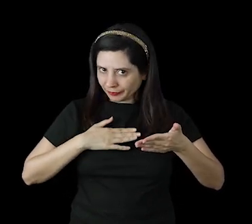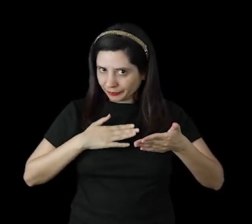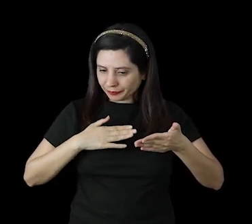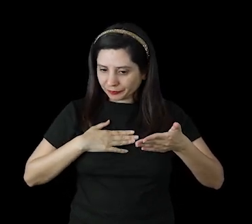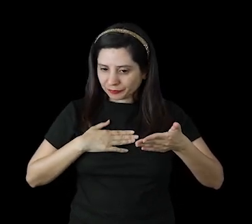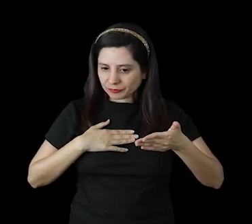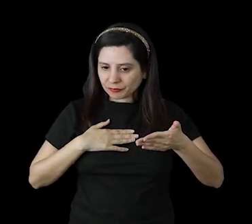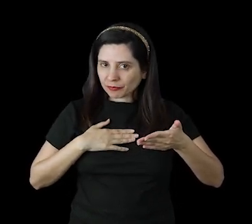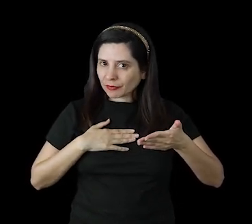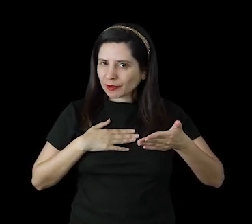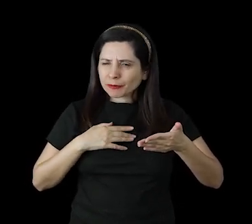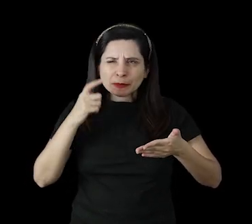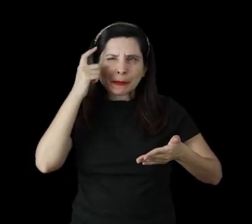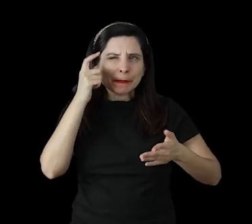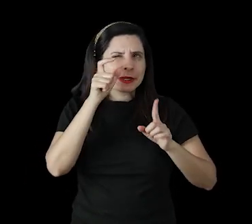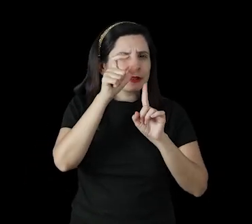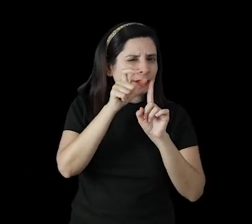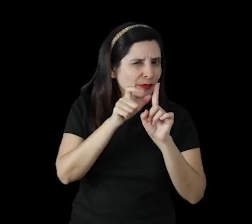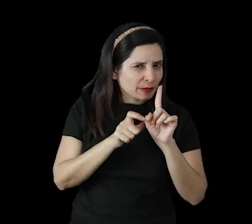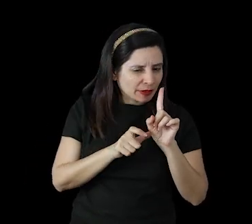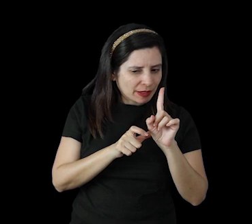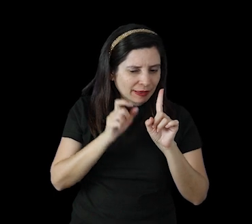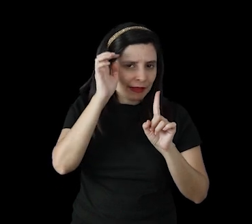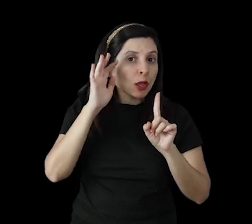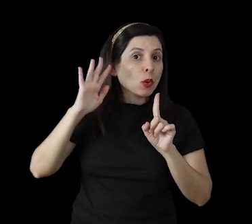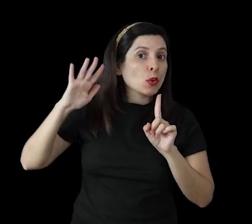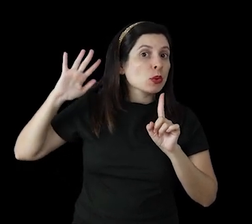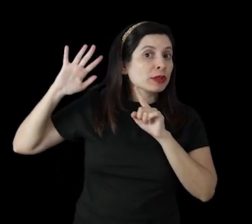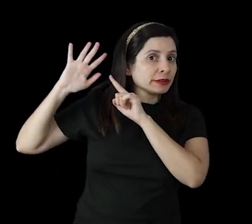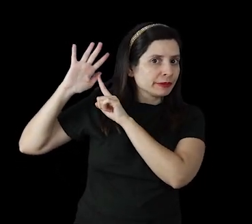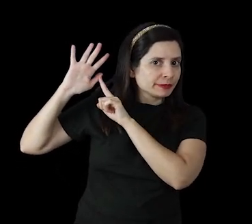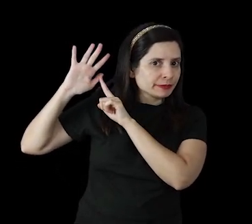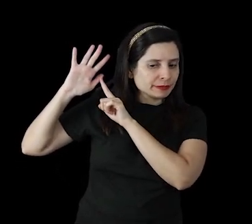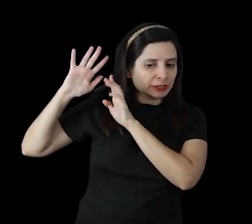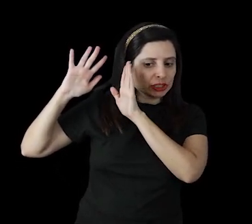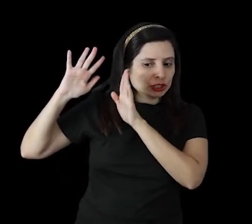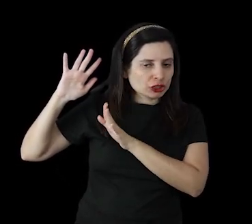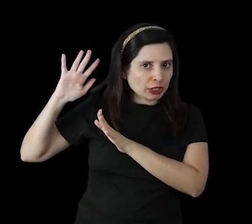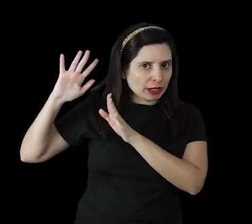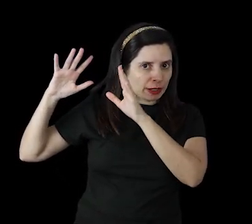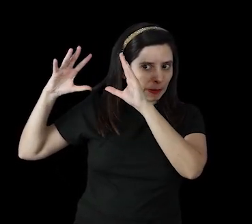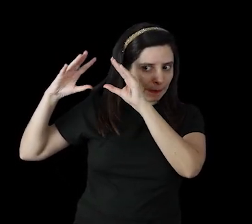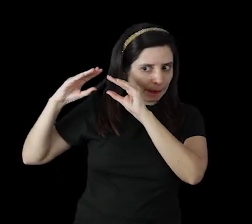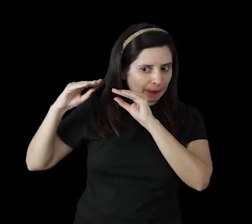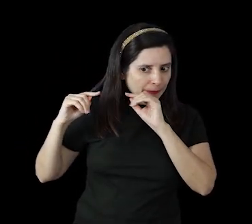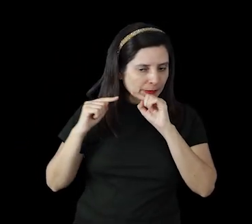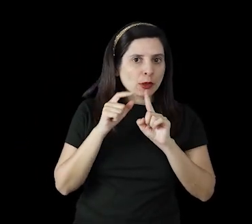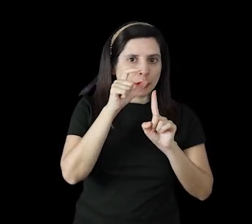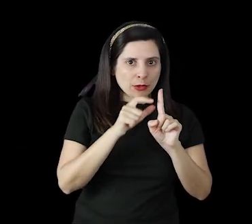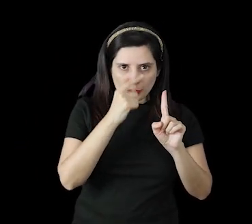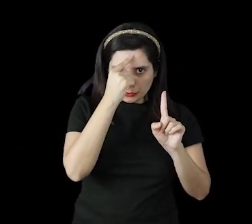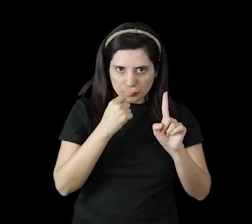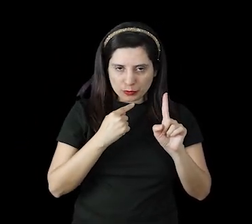você pensa num personagem e pensa nessas teorias, você já aplica o perfil do seu personagem e